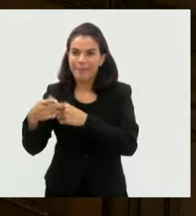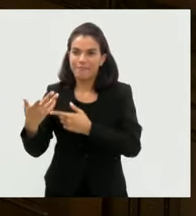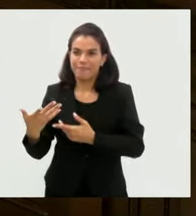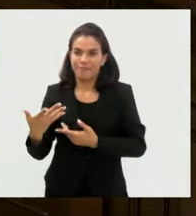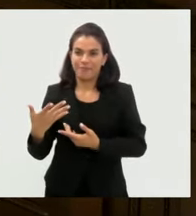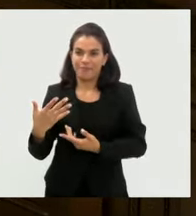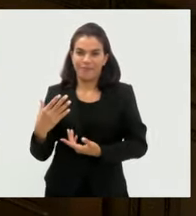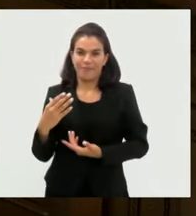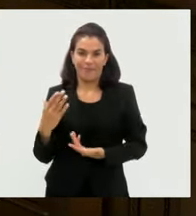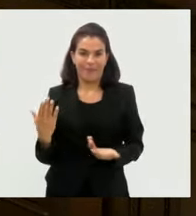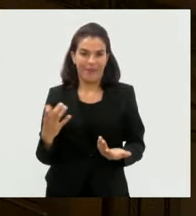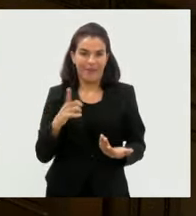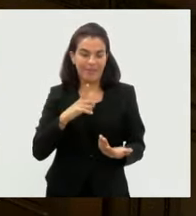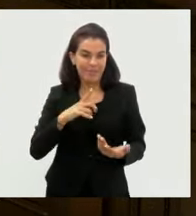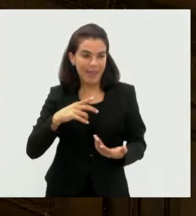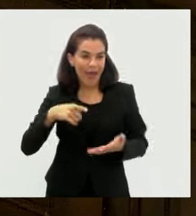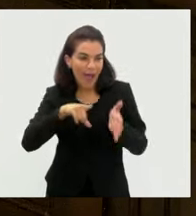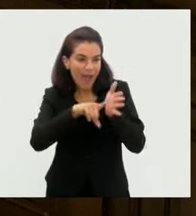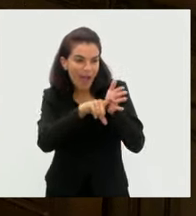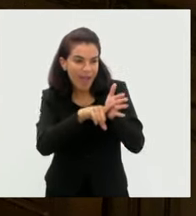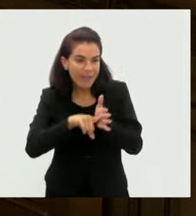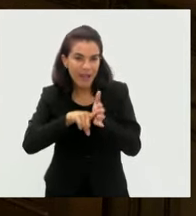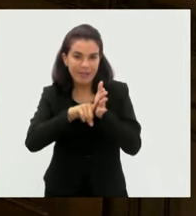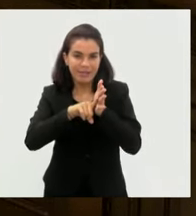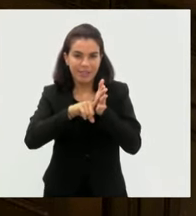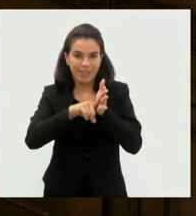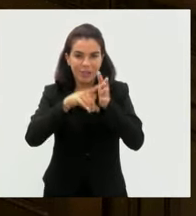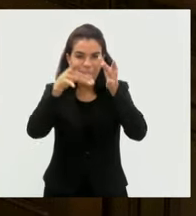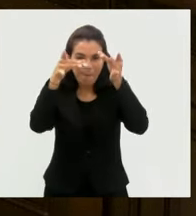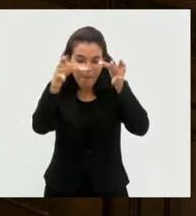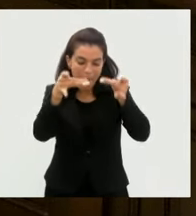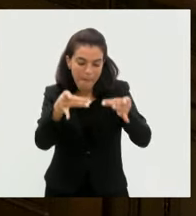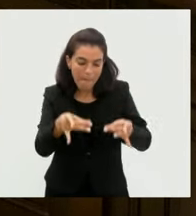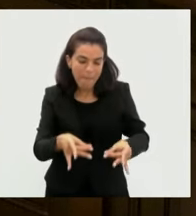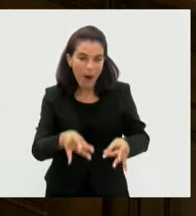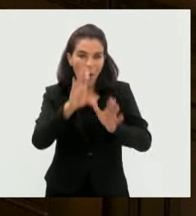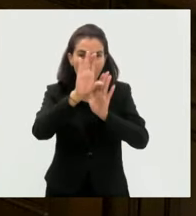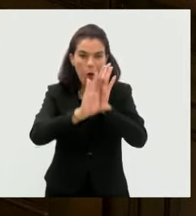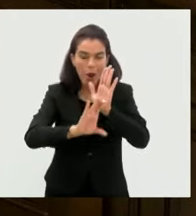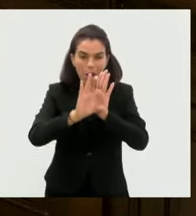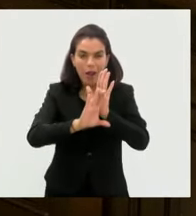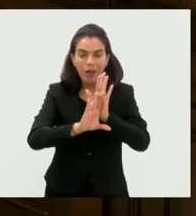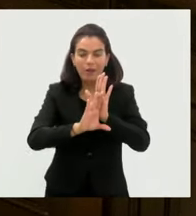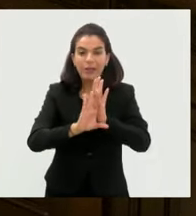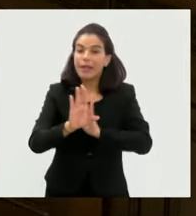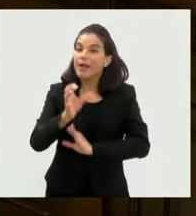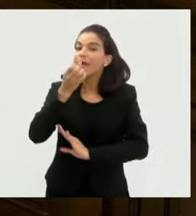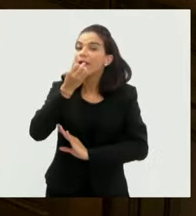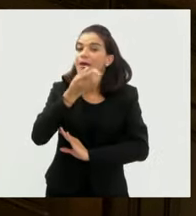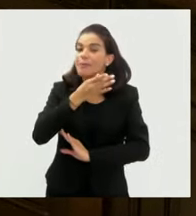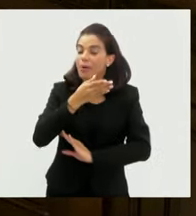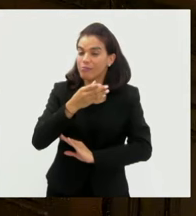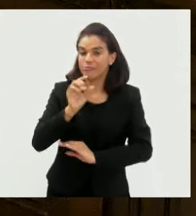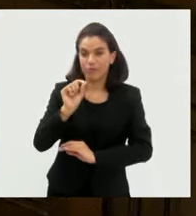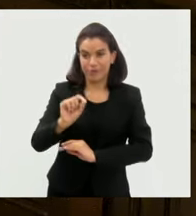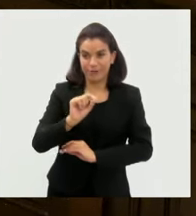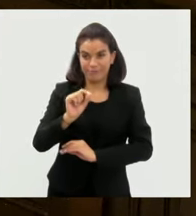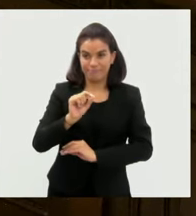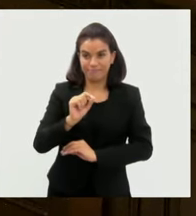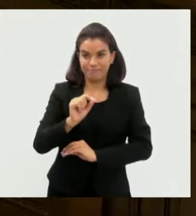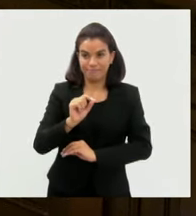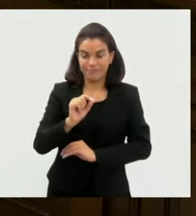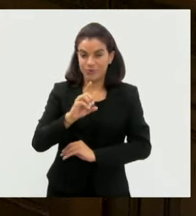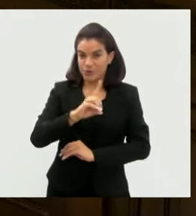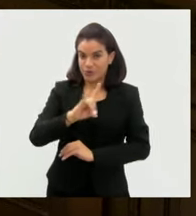compliance está analisando o currículo e tal... Tem alguma coisa de estranho acontecendo. Agora, é bom que se diga, deputado Poubel, que no